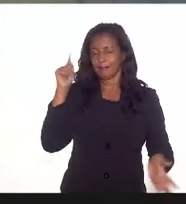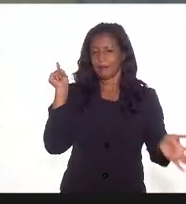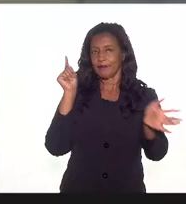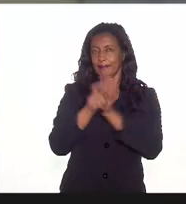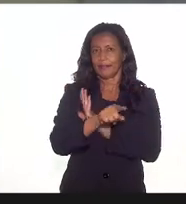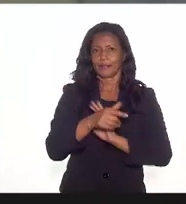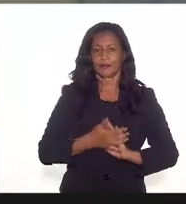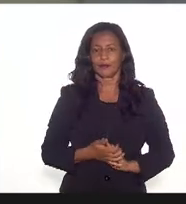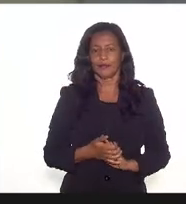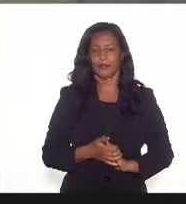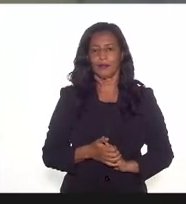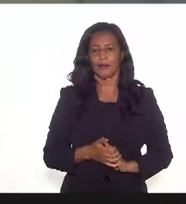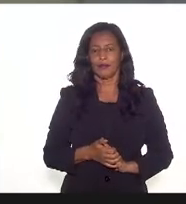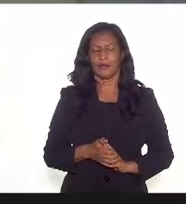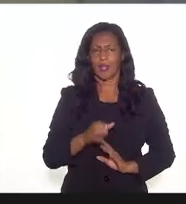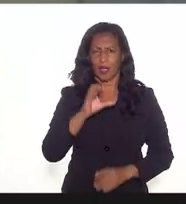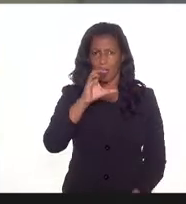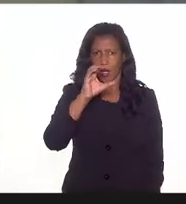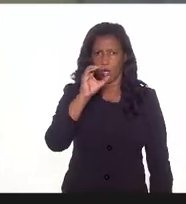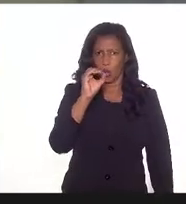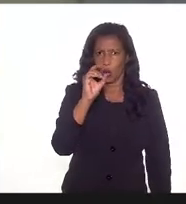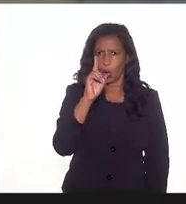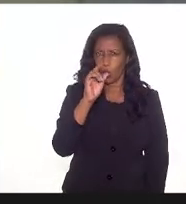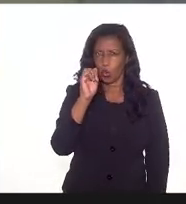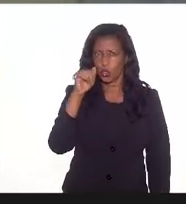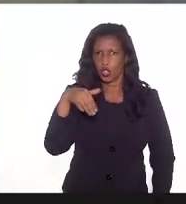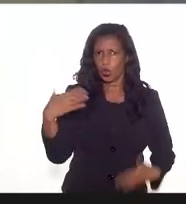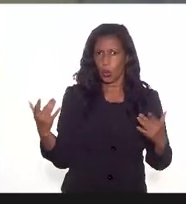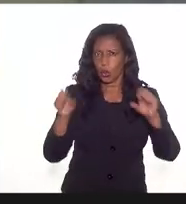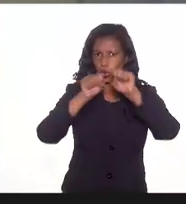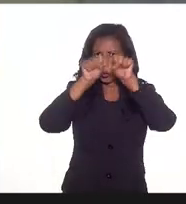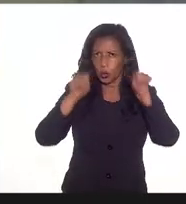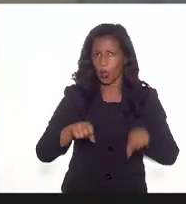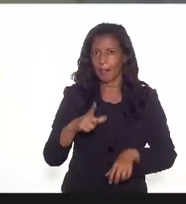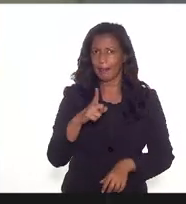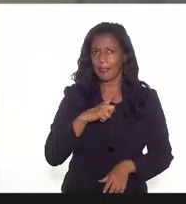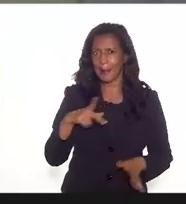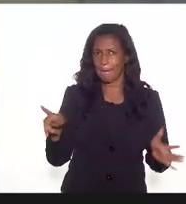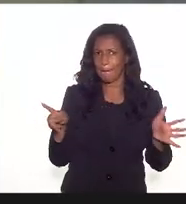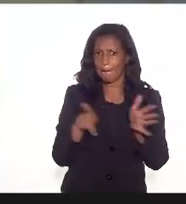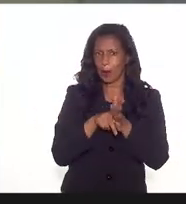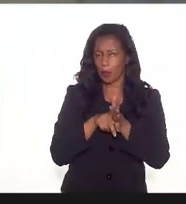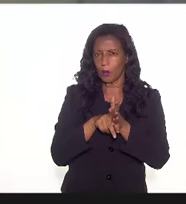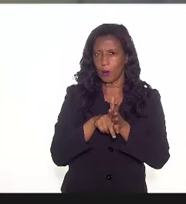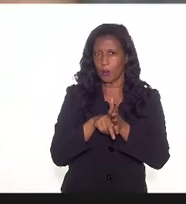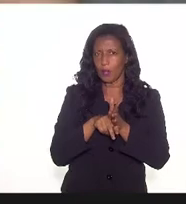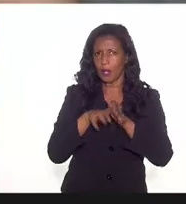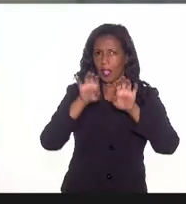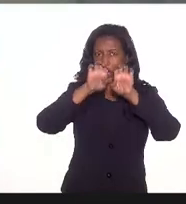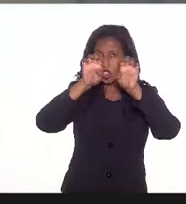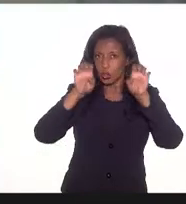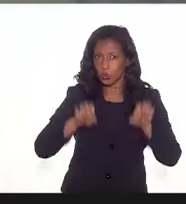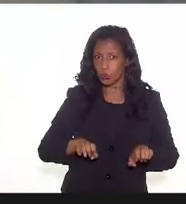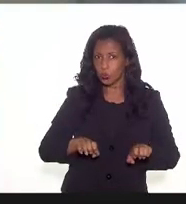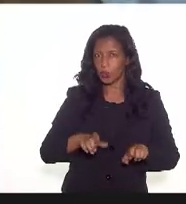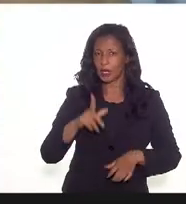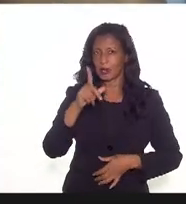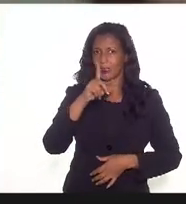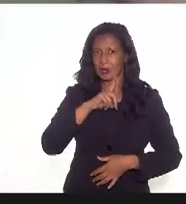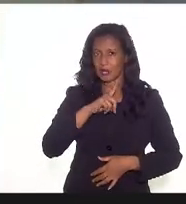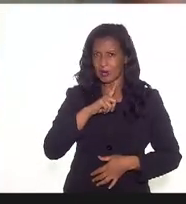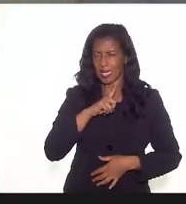Senhoria é se a CODIM está estruturada com quadro próprio, que passe, né,